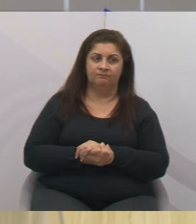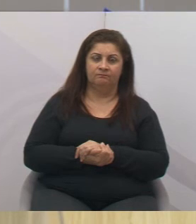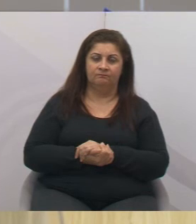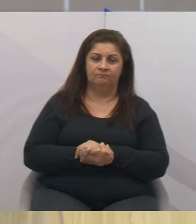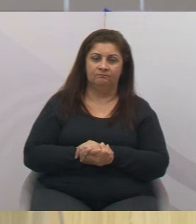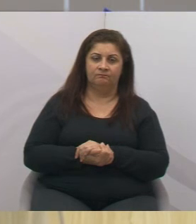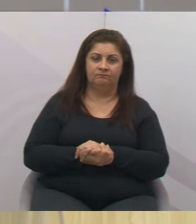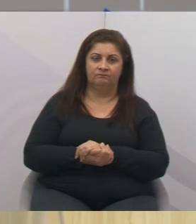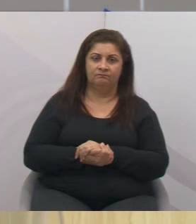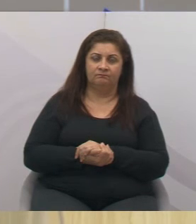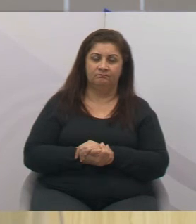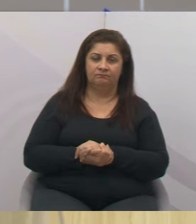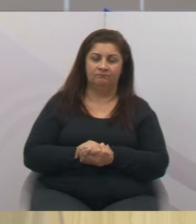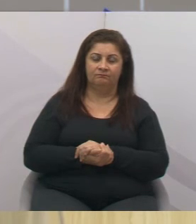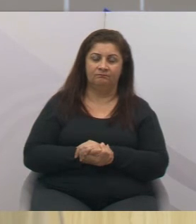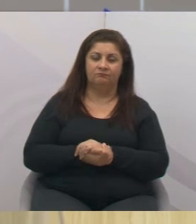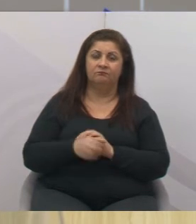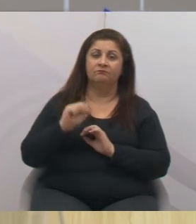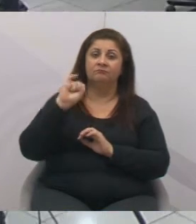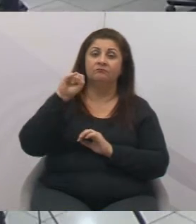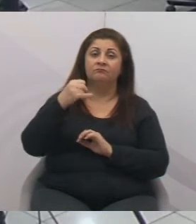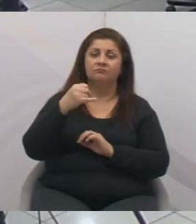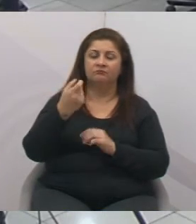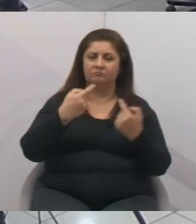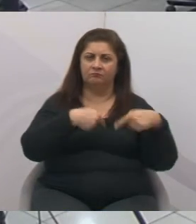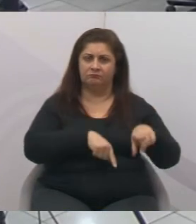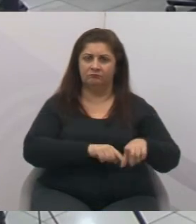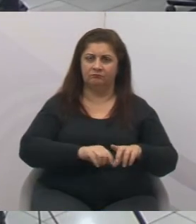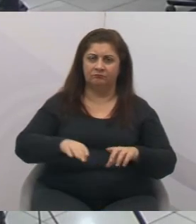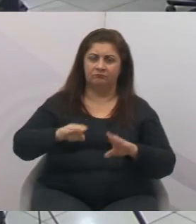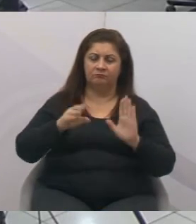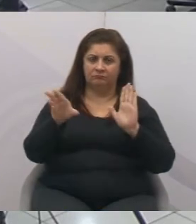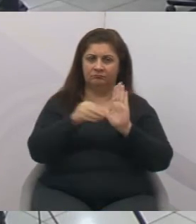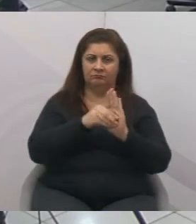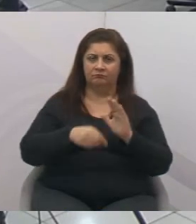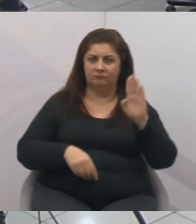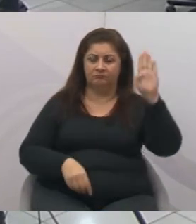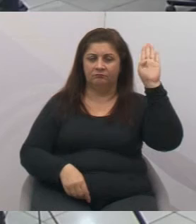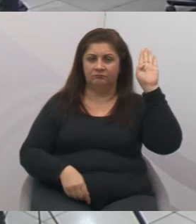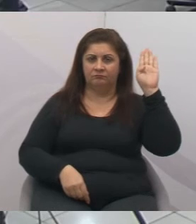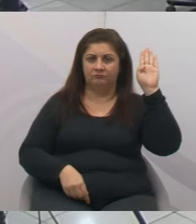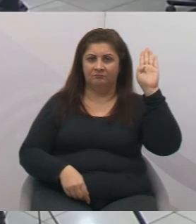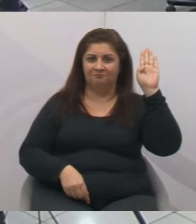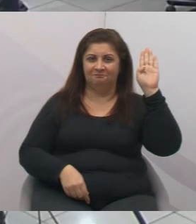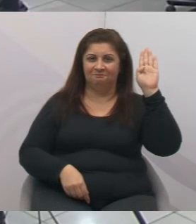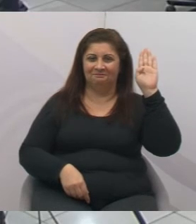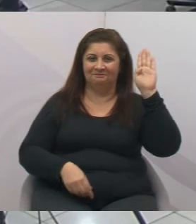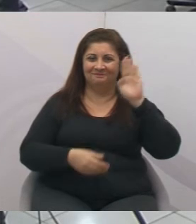A emenda número 1 está em votação. Os que forem contrários, por favor, se manifestem levantando os braços.